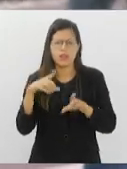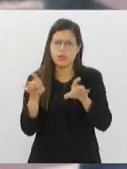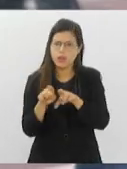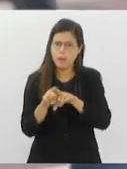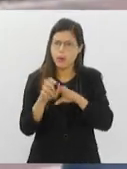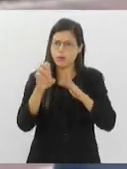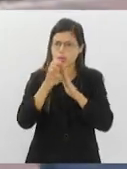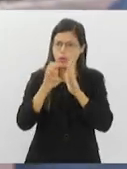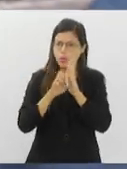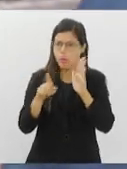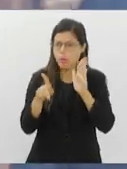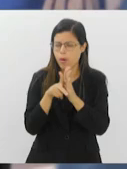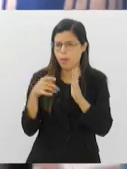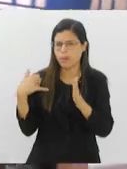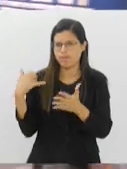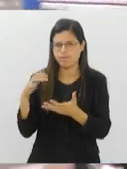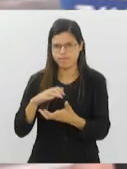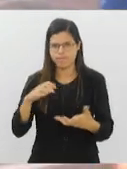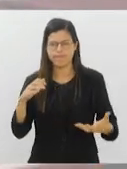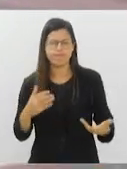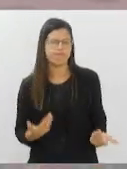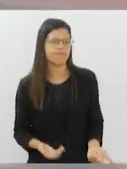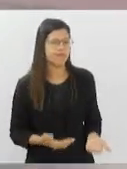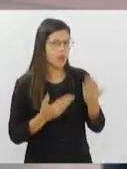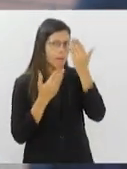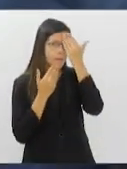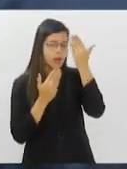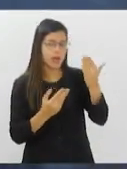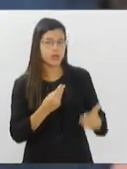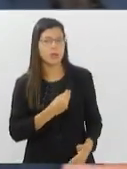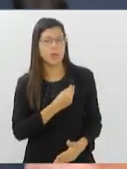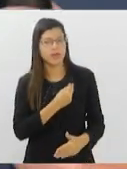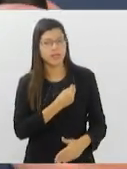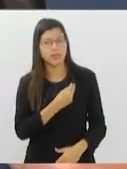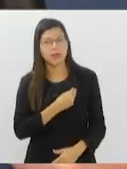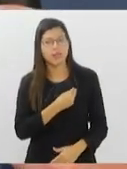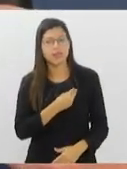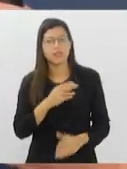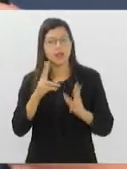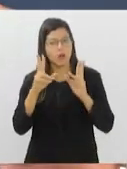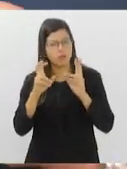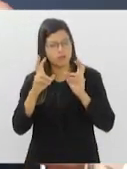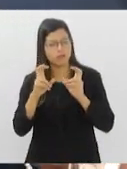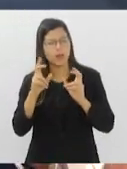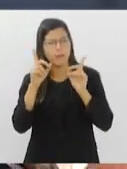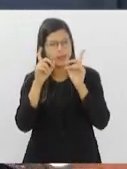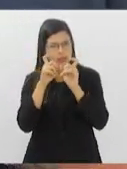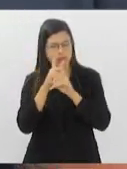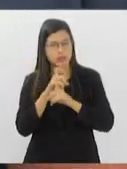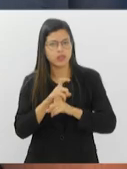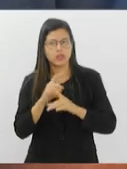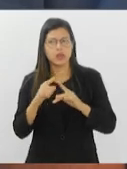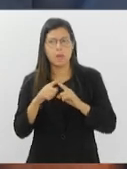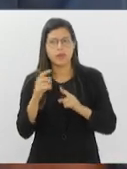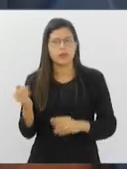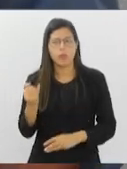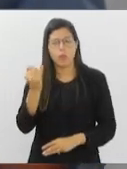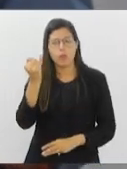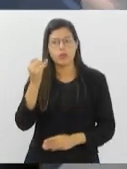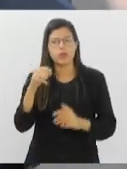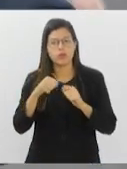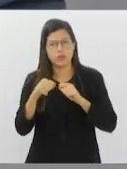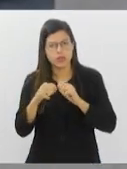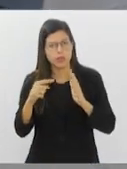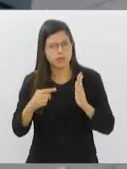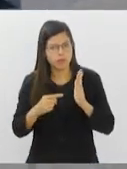que é o Estatuto do Idoso. Obrigado pela participação. Um tema bastante sensível, né, Vicente? Mas a gente reforça a importância de realizar uma